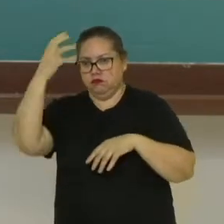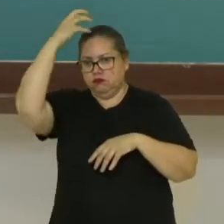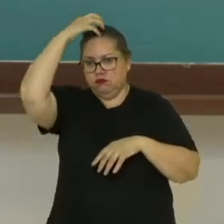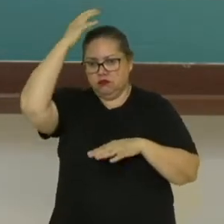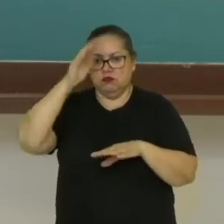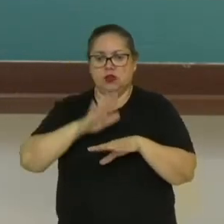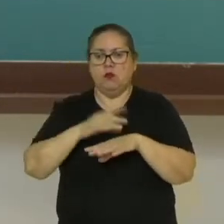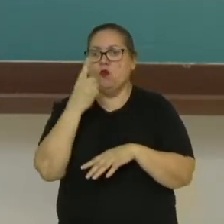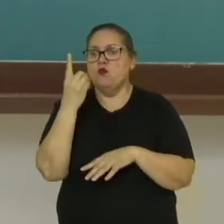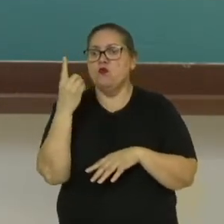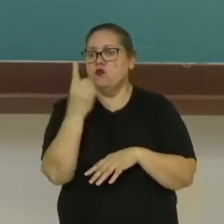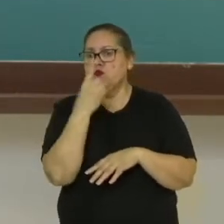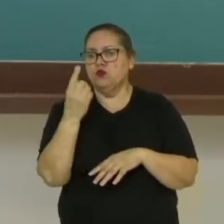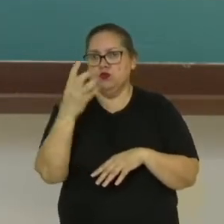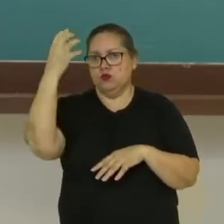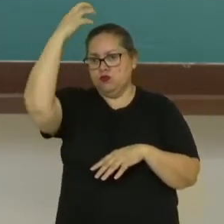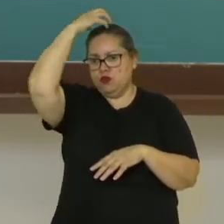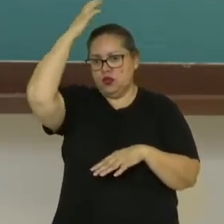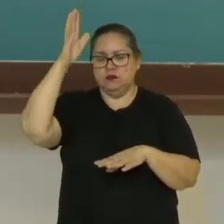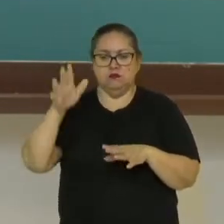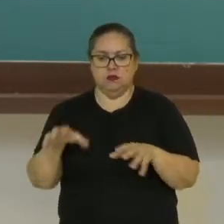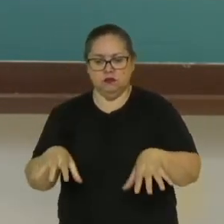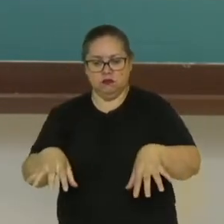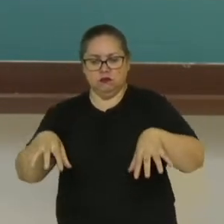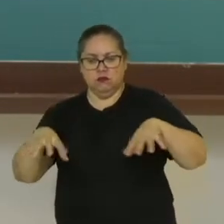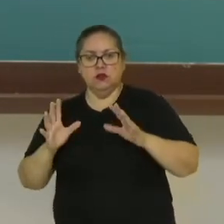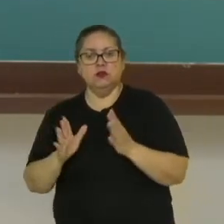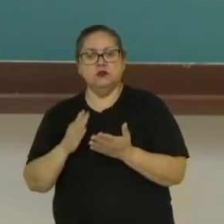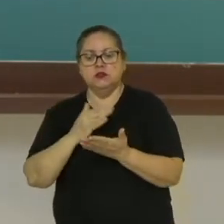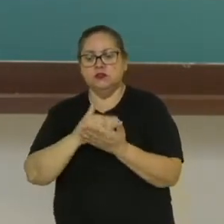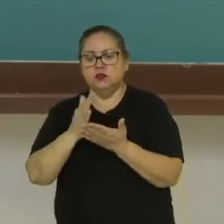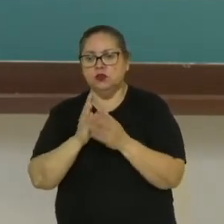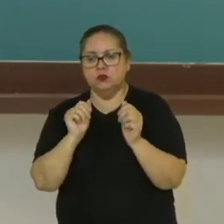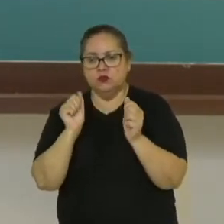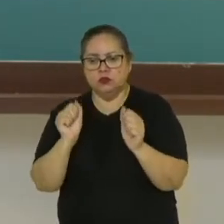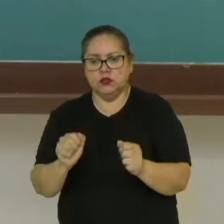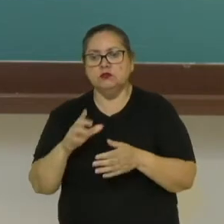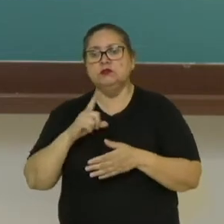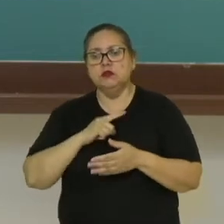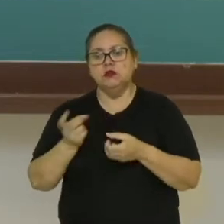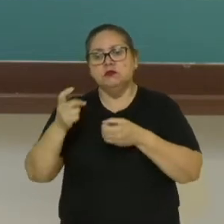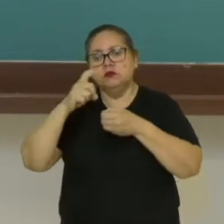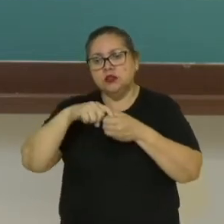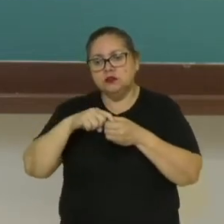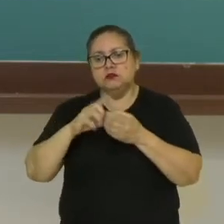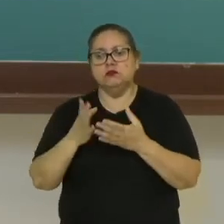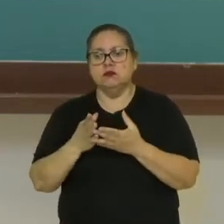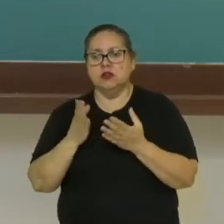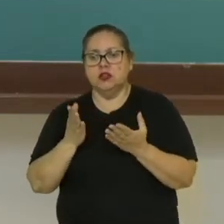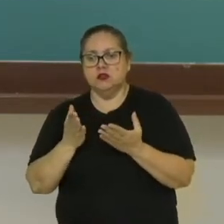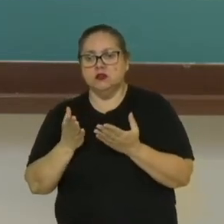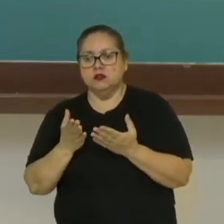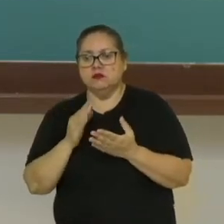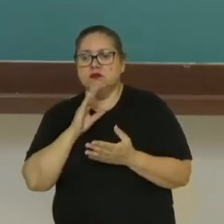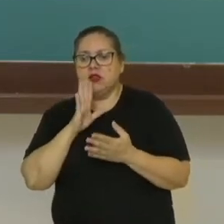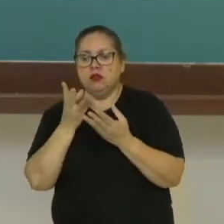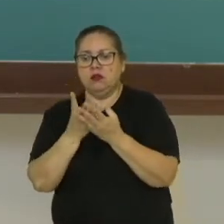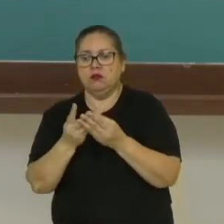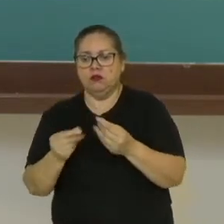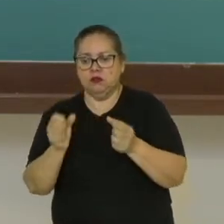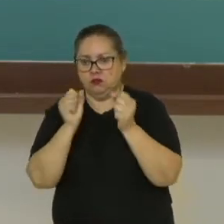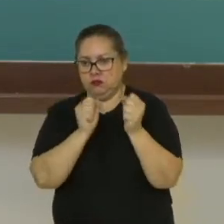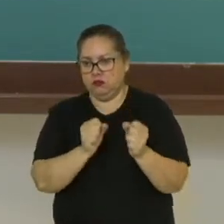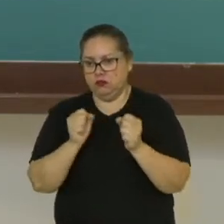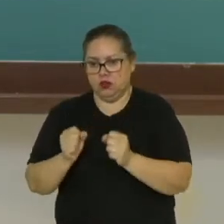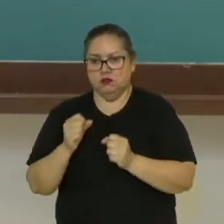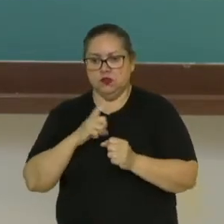mão de um único rei, de uma única pessoa. Então a divisão dos poderes, ela contém esses abusos, ela dilui os poderes para